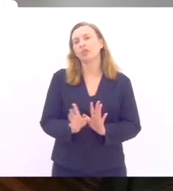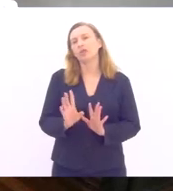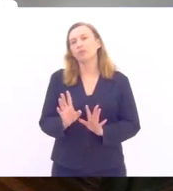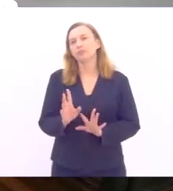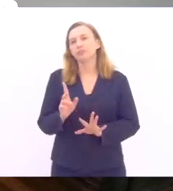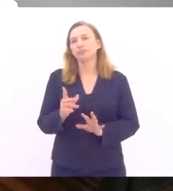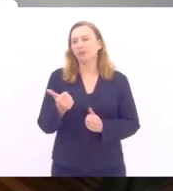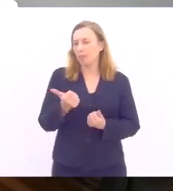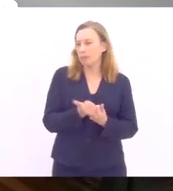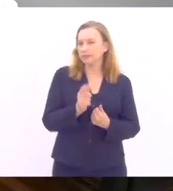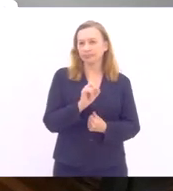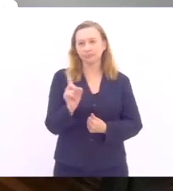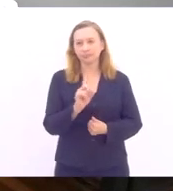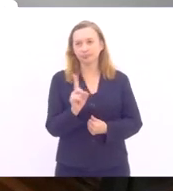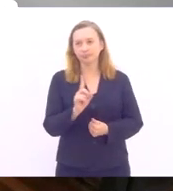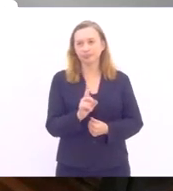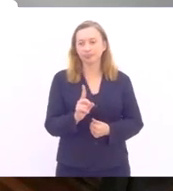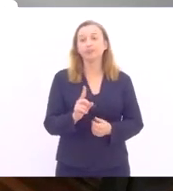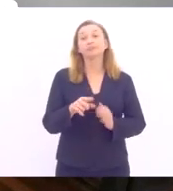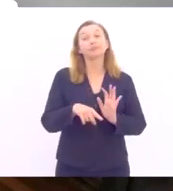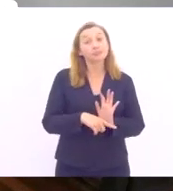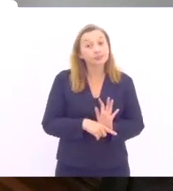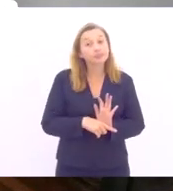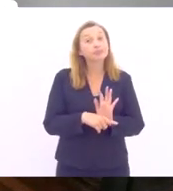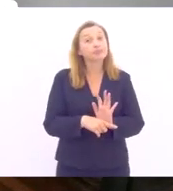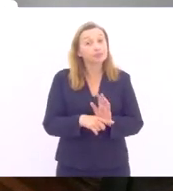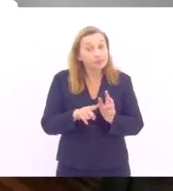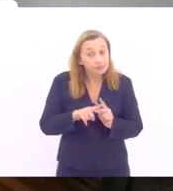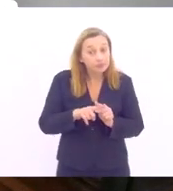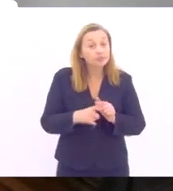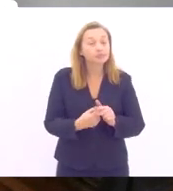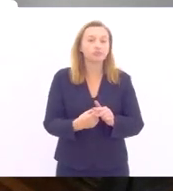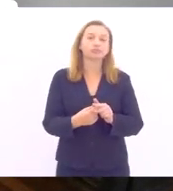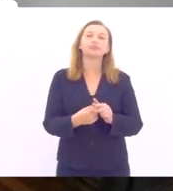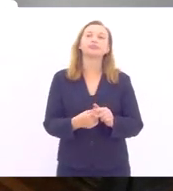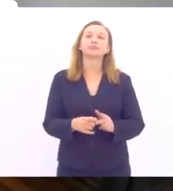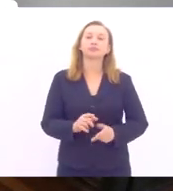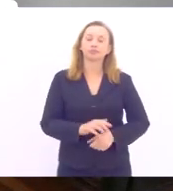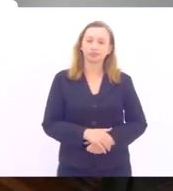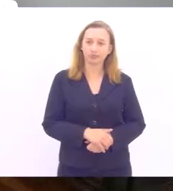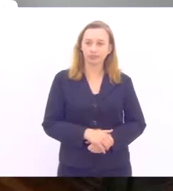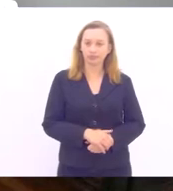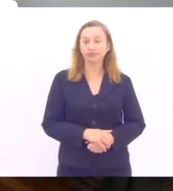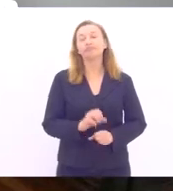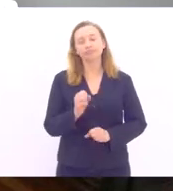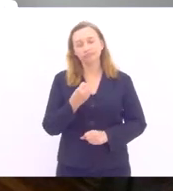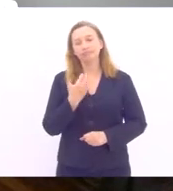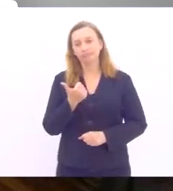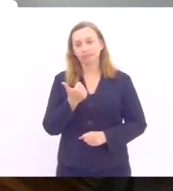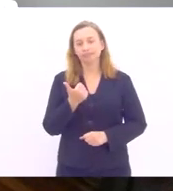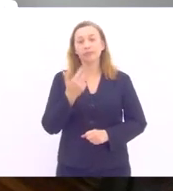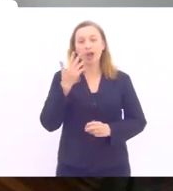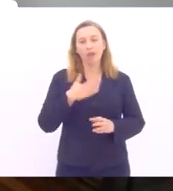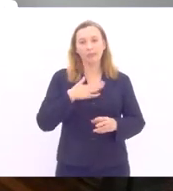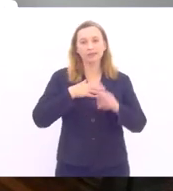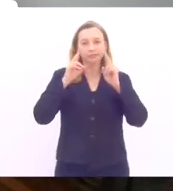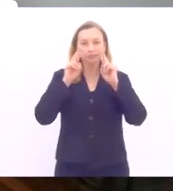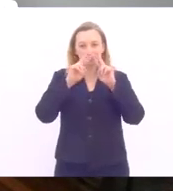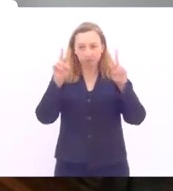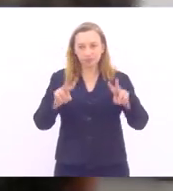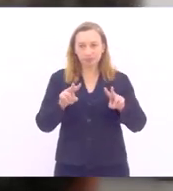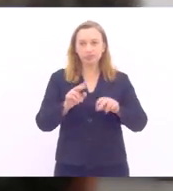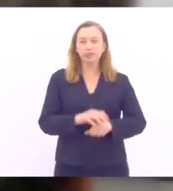que eu apoio. Acho que ela ajuda a corrigir o projeto. Eu não tenho esse poder, né, de não, dizer. Mas tudo bem. Mas na minha visão, na minha,